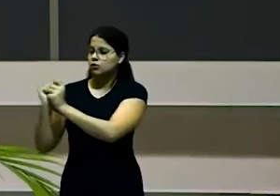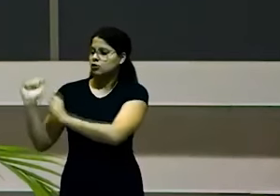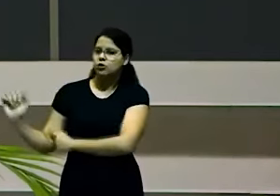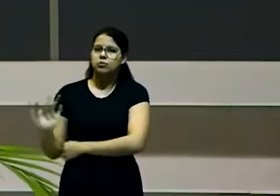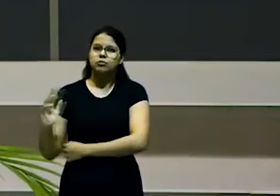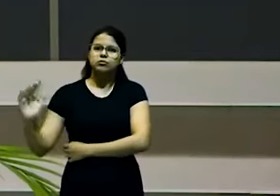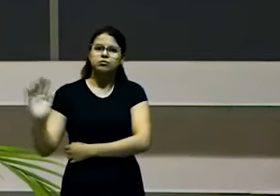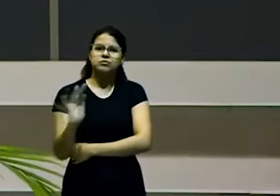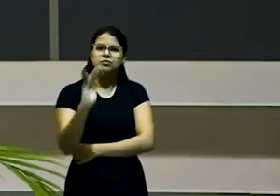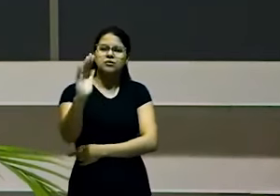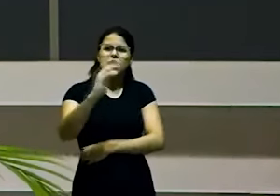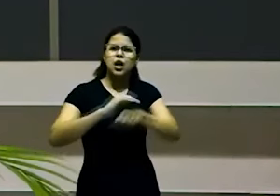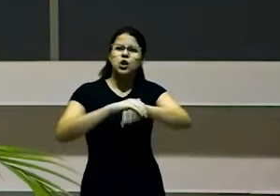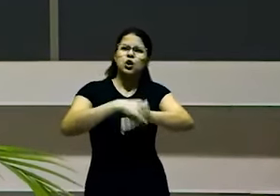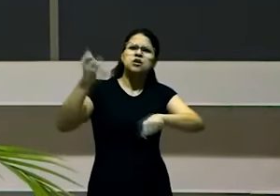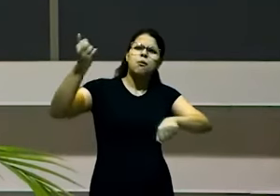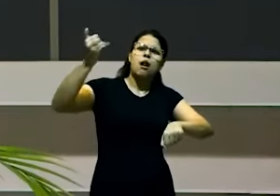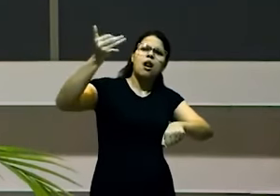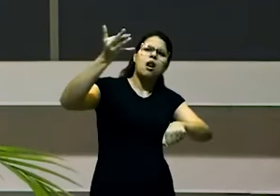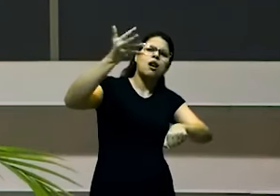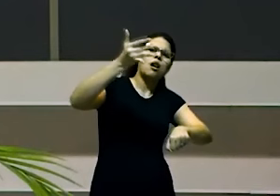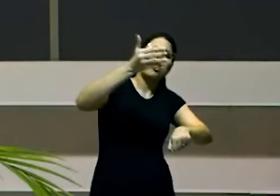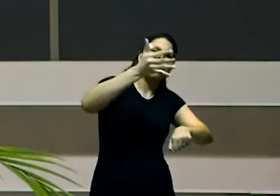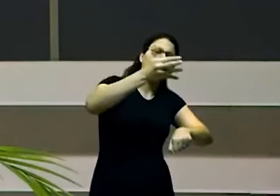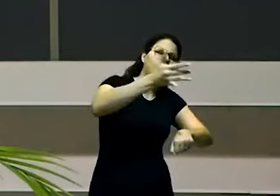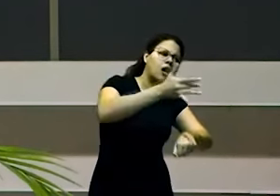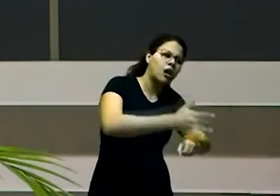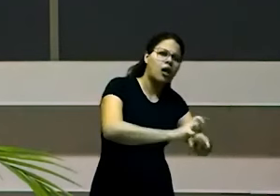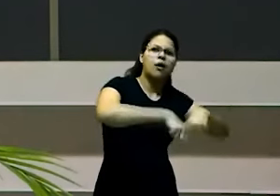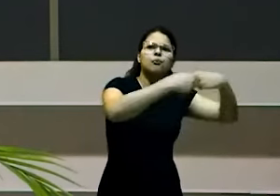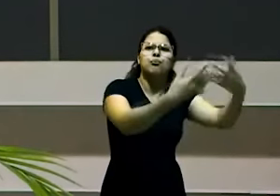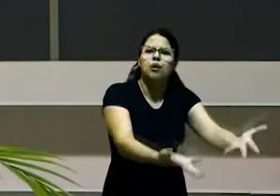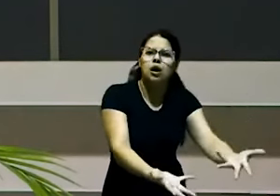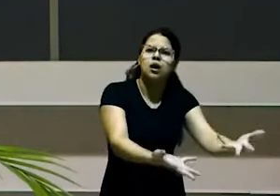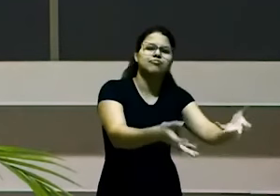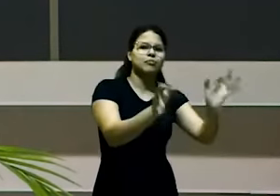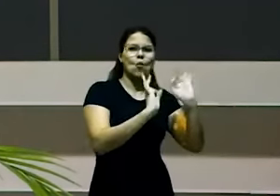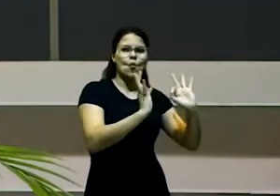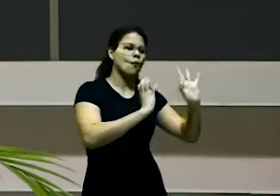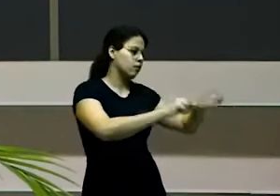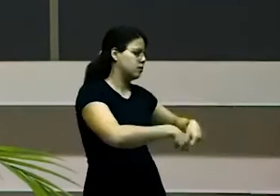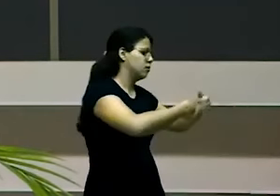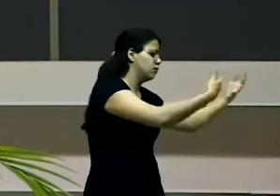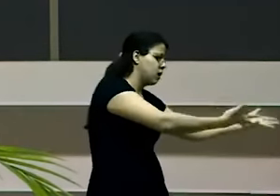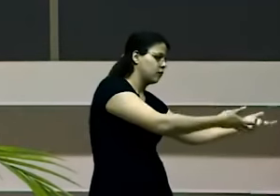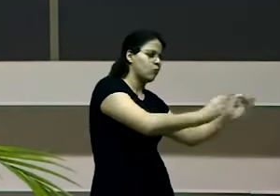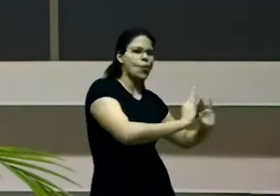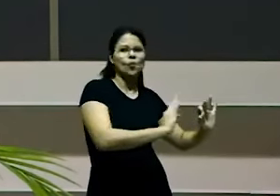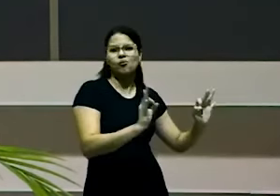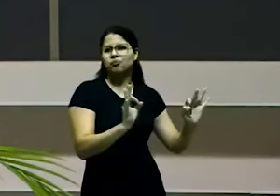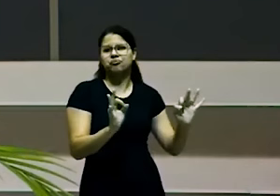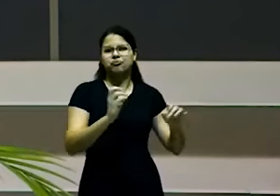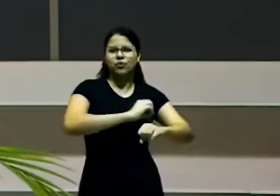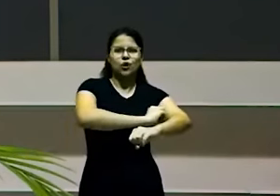e não apanharam nada A Bíblia diz que estão lá guardando a rede